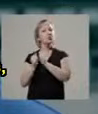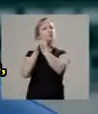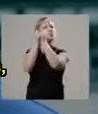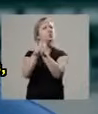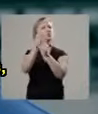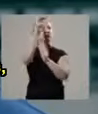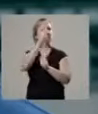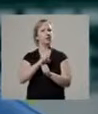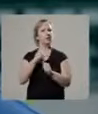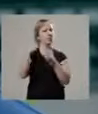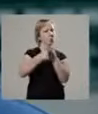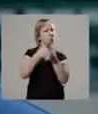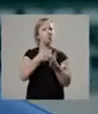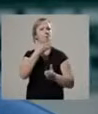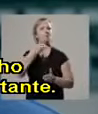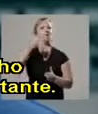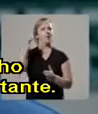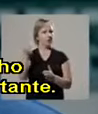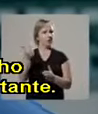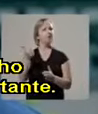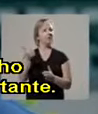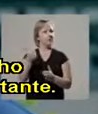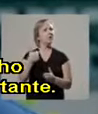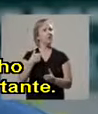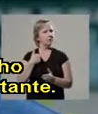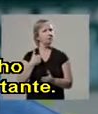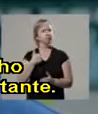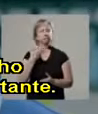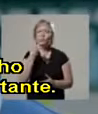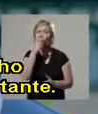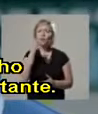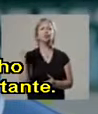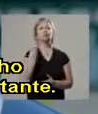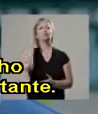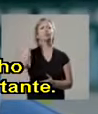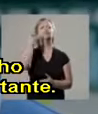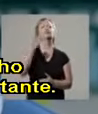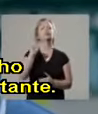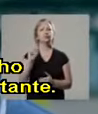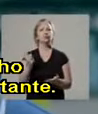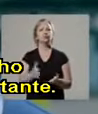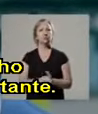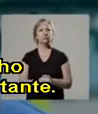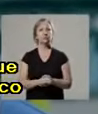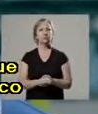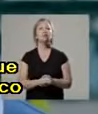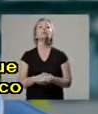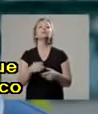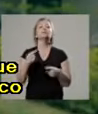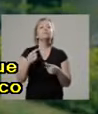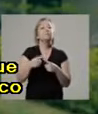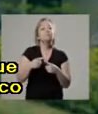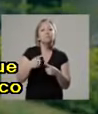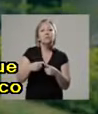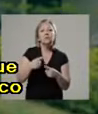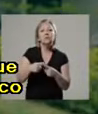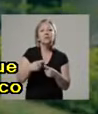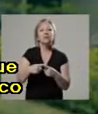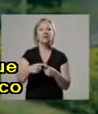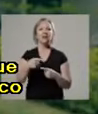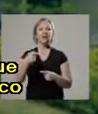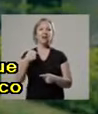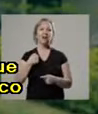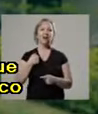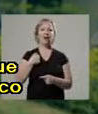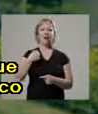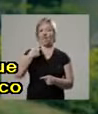mas é com eles, né? E essa presença eu acho fundamental e acho importante, porque